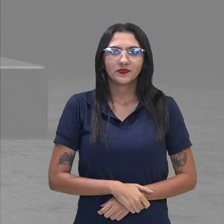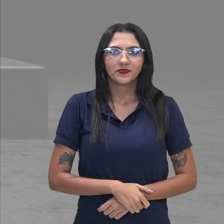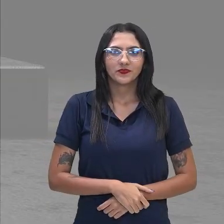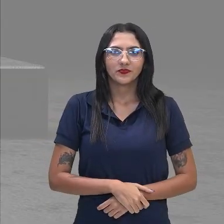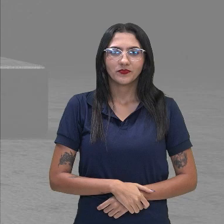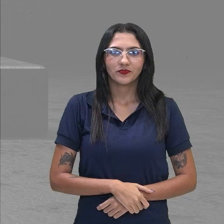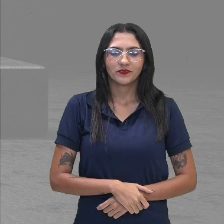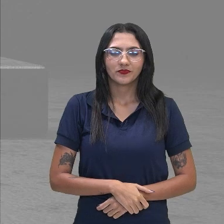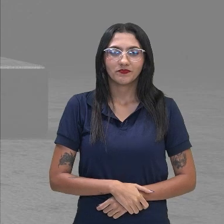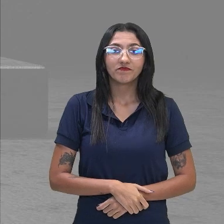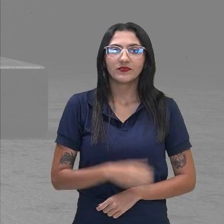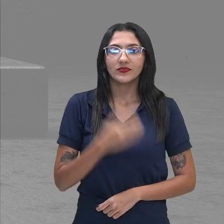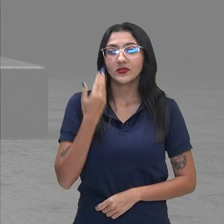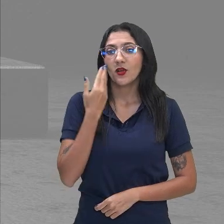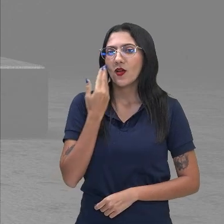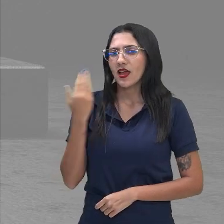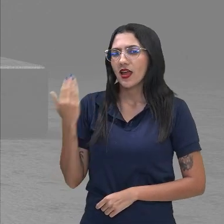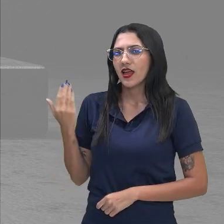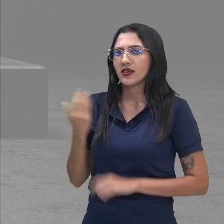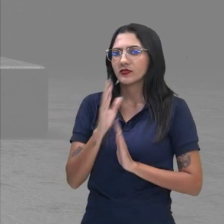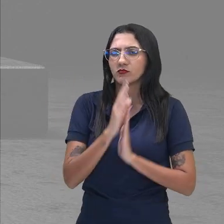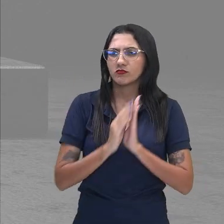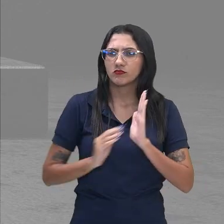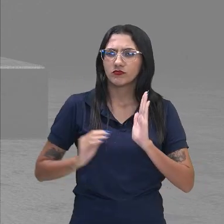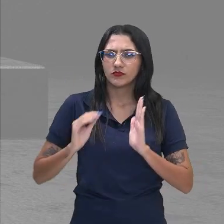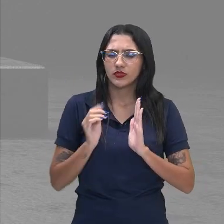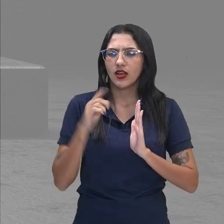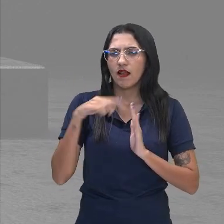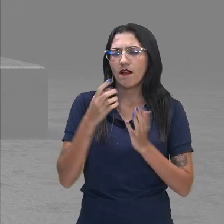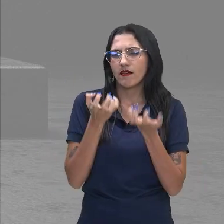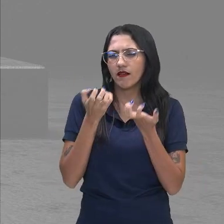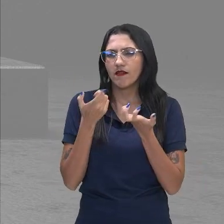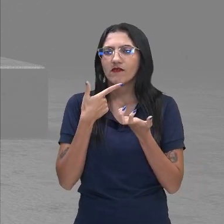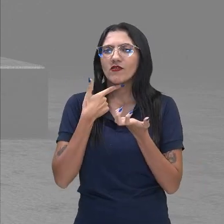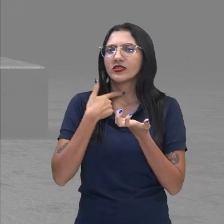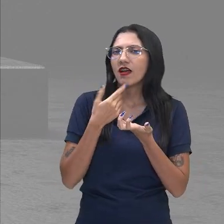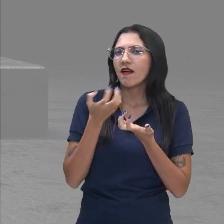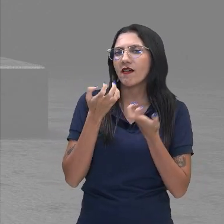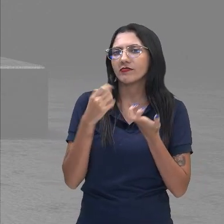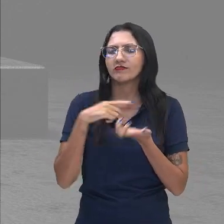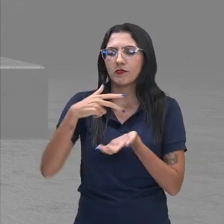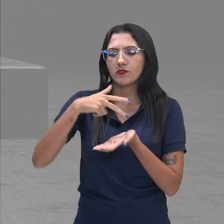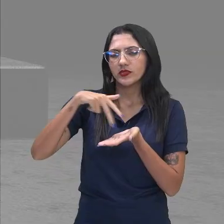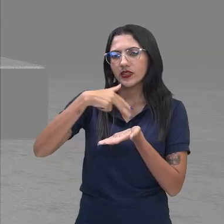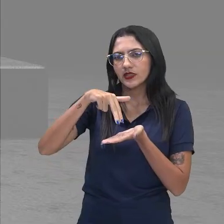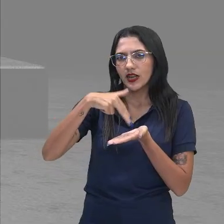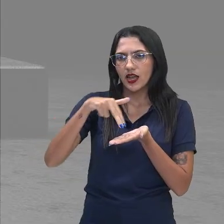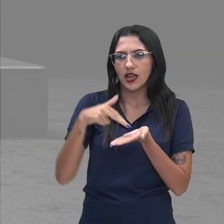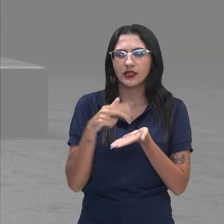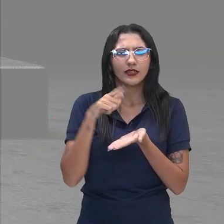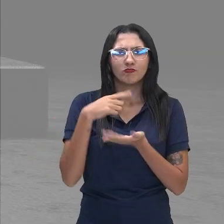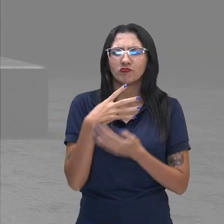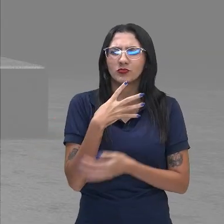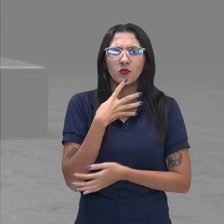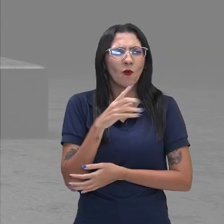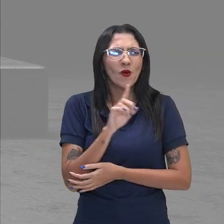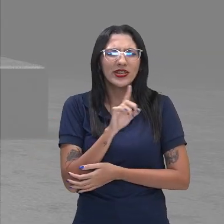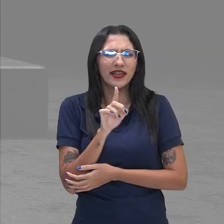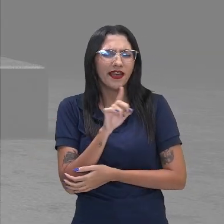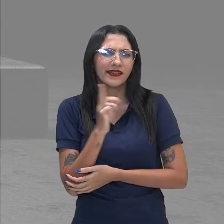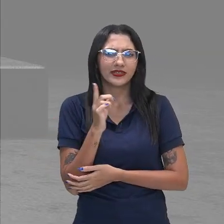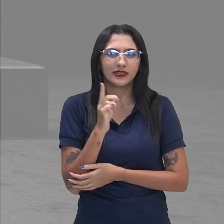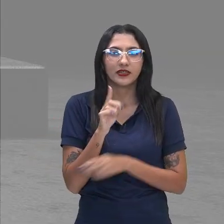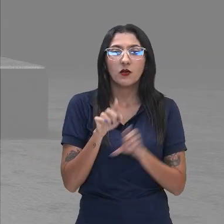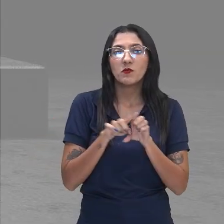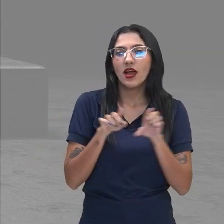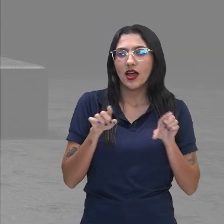Esta menina, tão pequenina, quer ser bailarina. Não conhece nem dó nem ré, mas sabe ficar